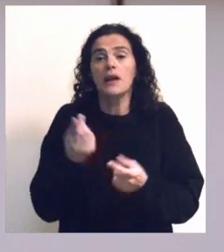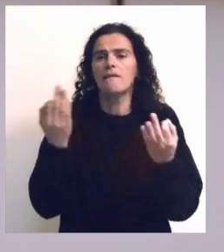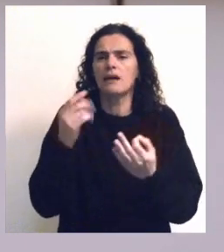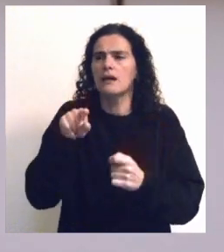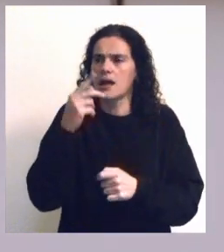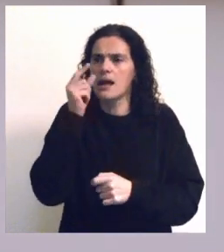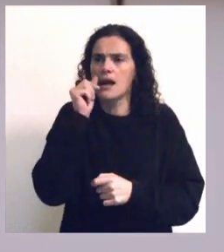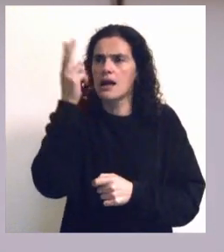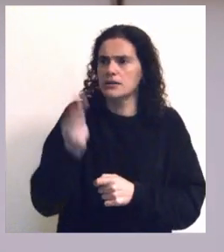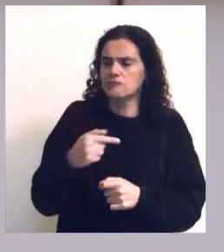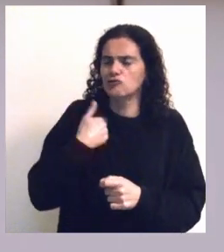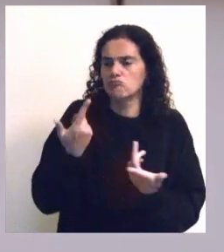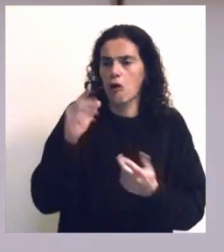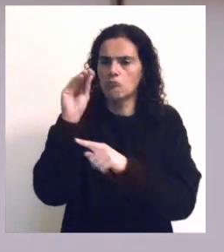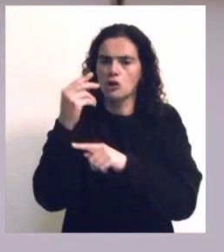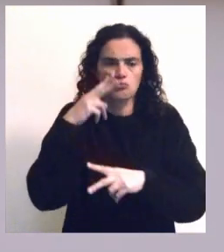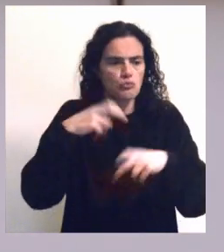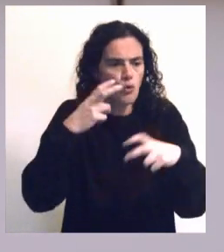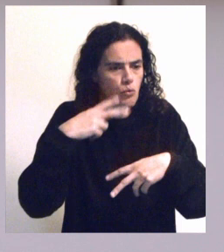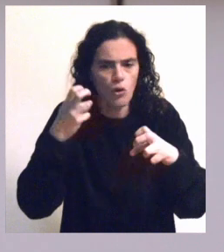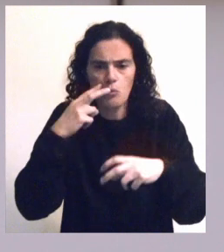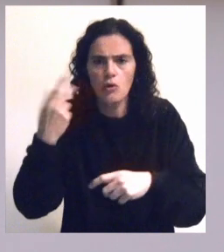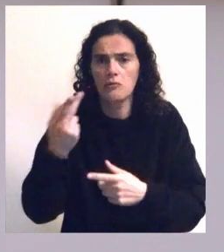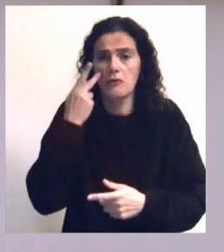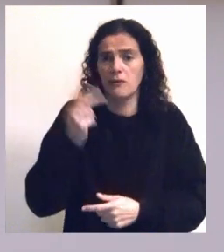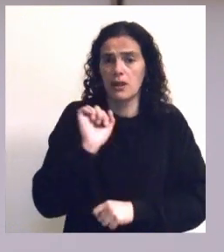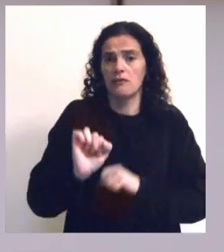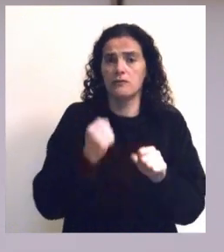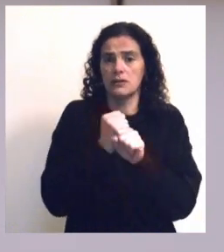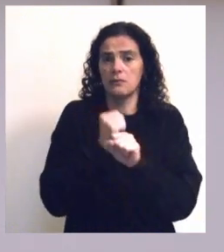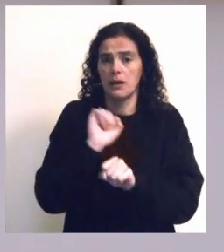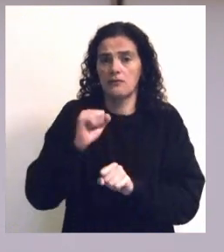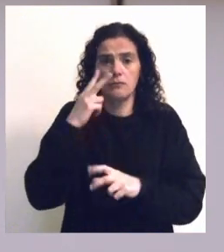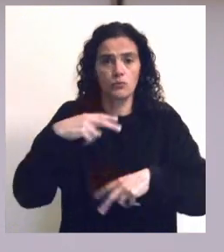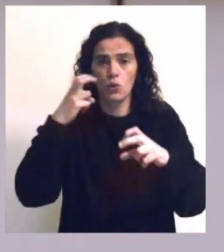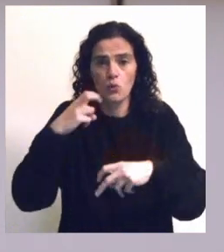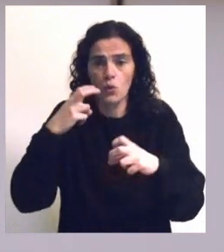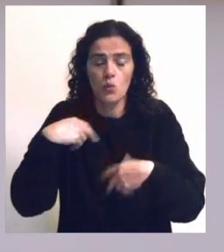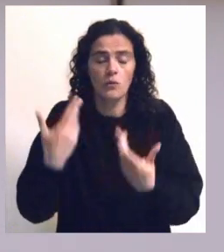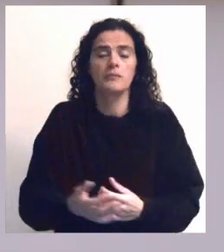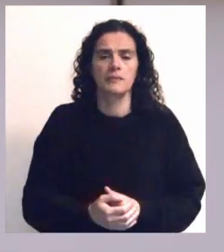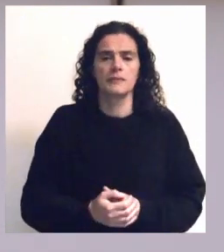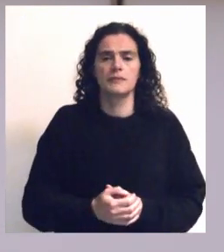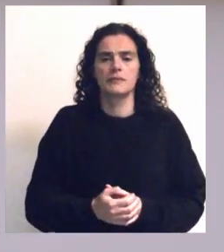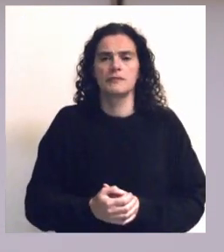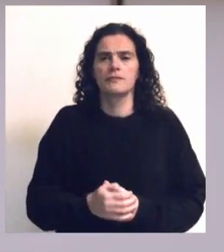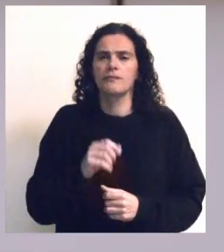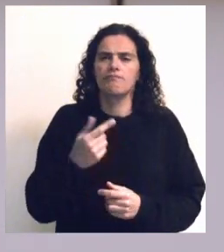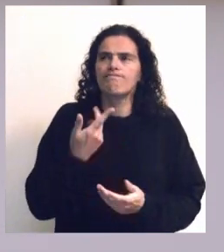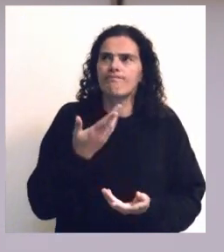artista utilizar objetos que encontra na sua vida, no seu trabalho,